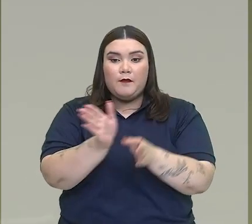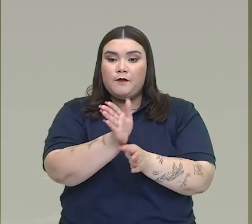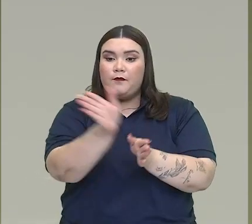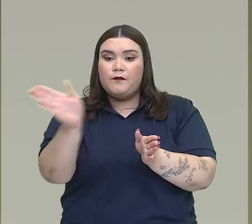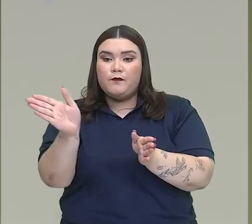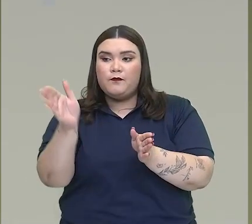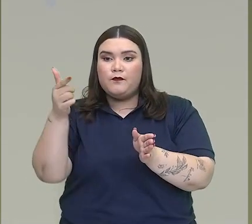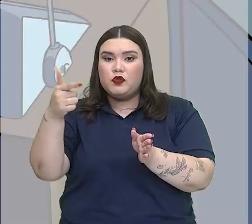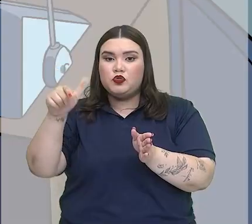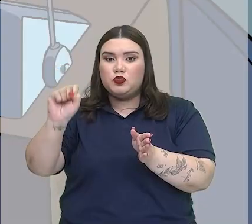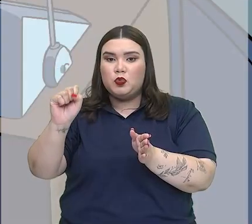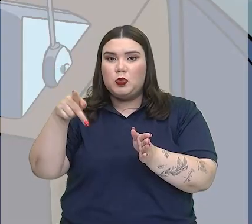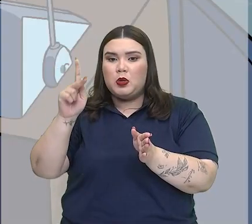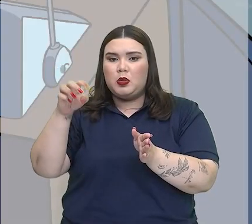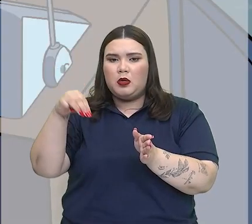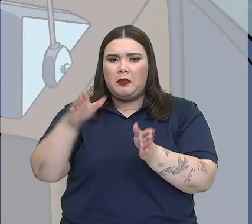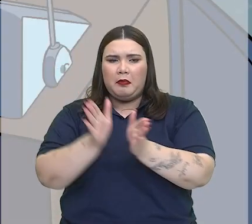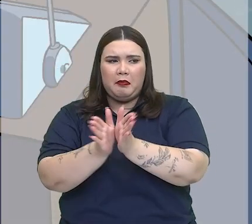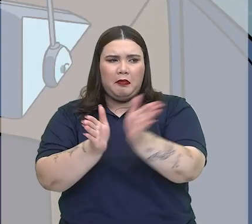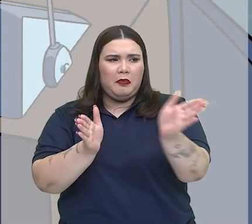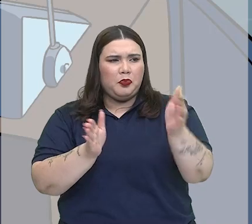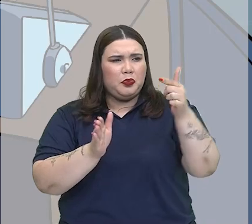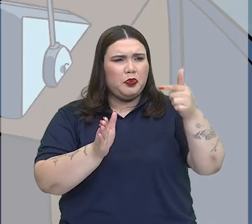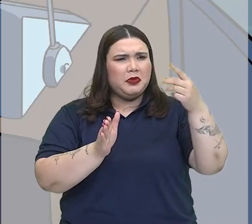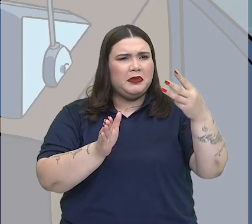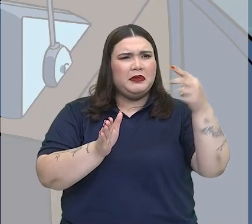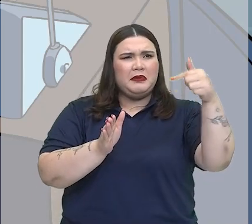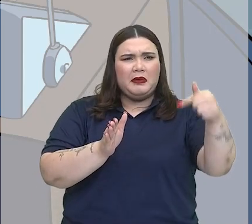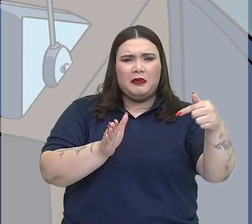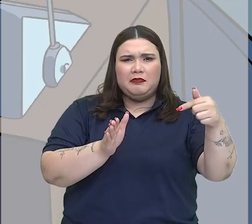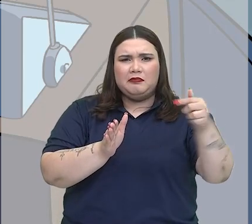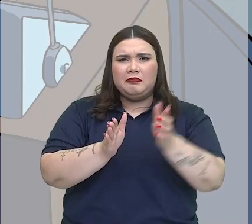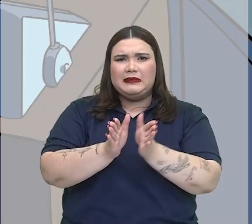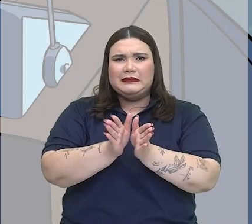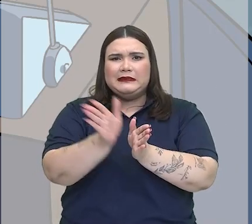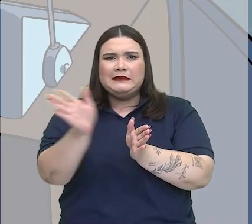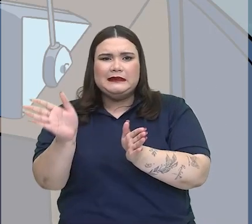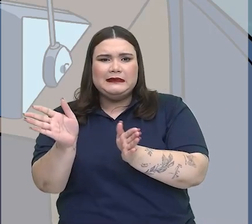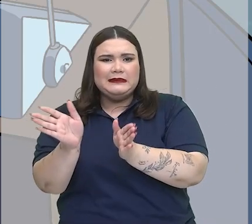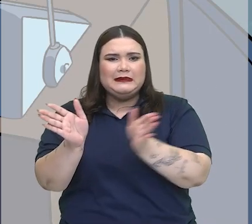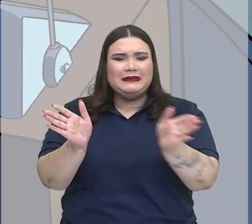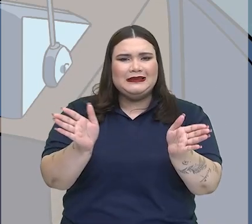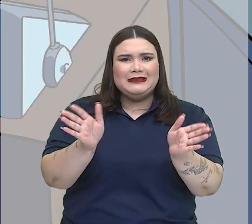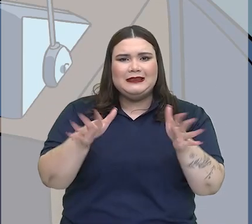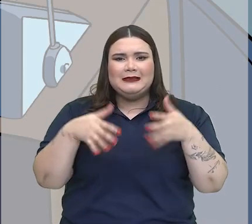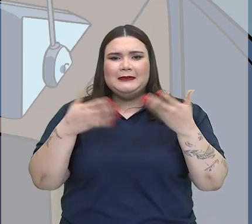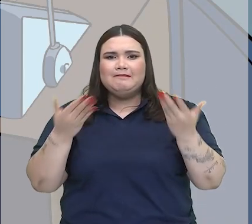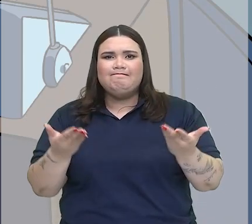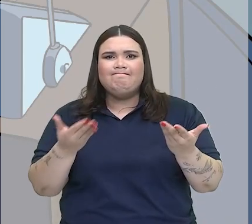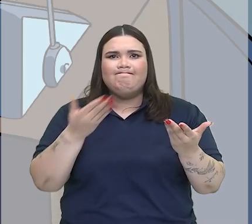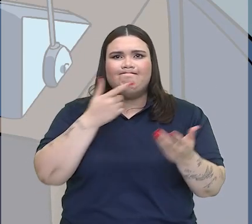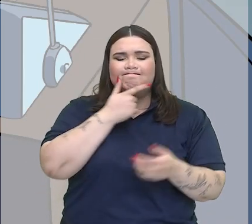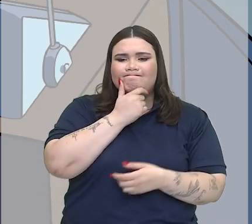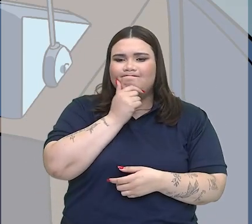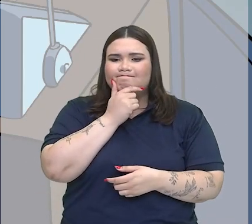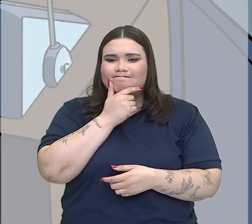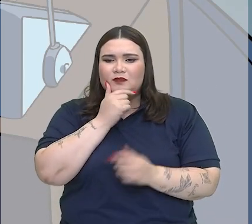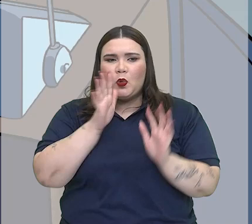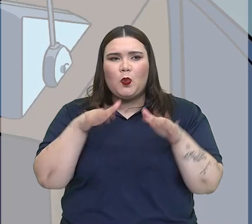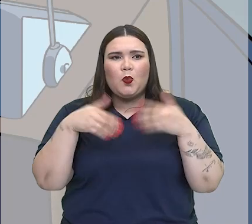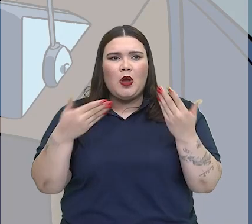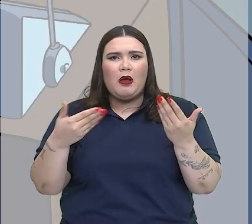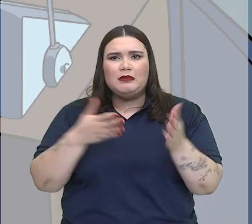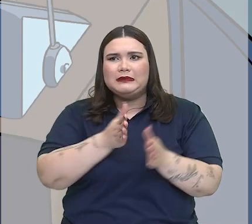237 hectômetros. Agora, você se pergunta, qual desses caminhos me levará a menor distância?